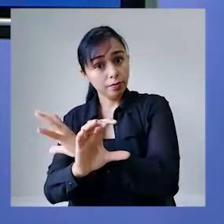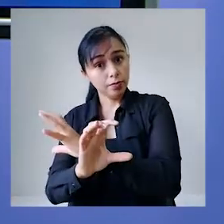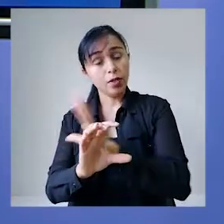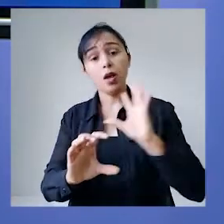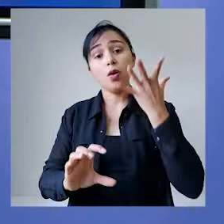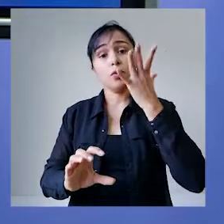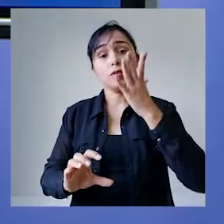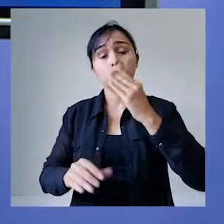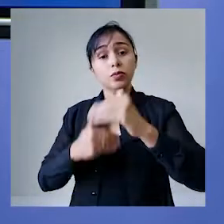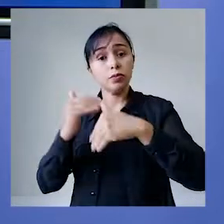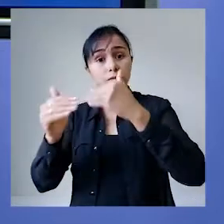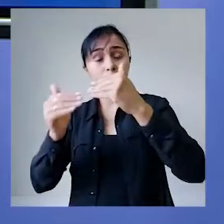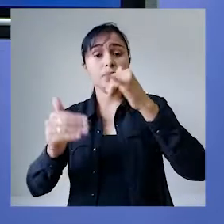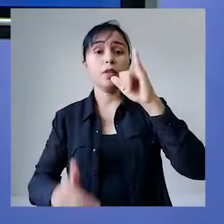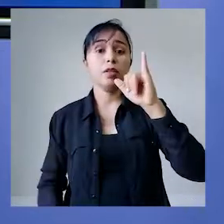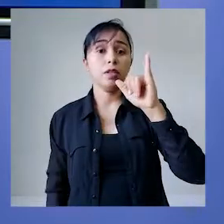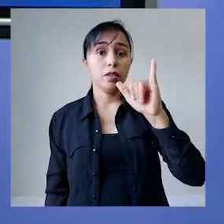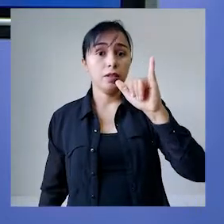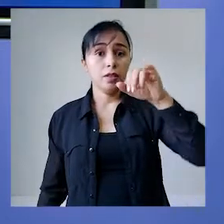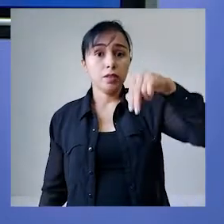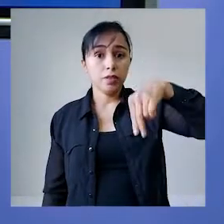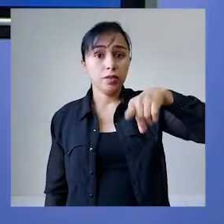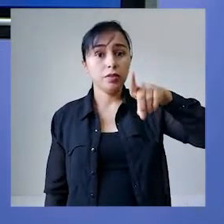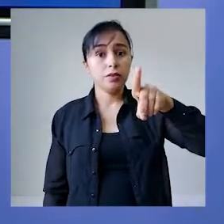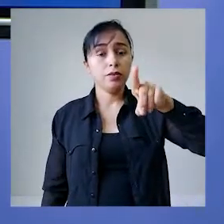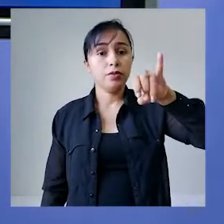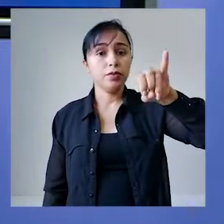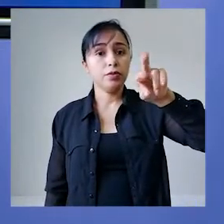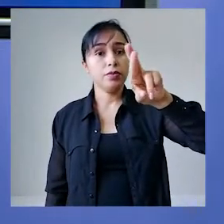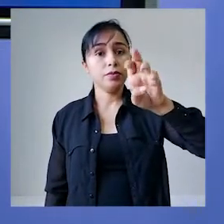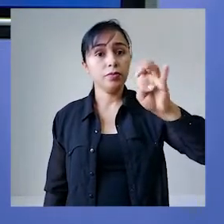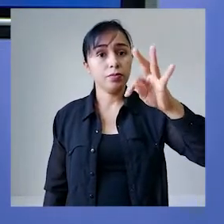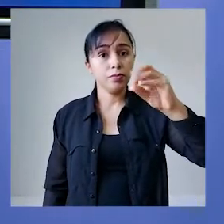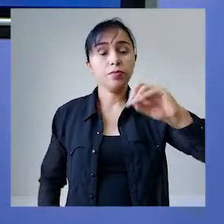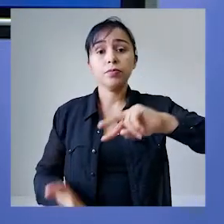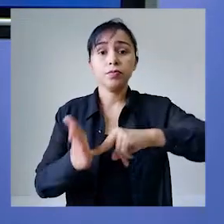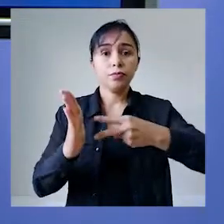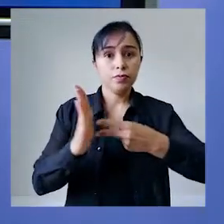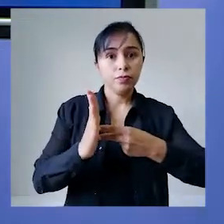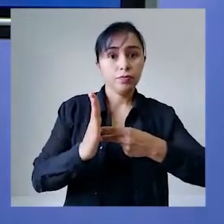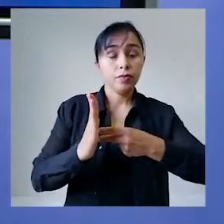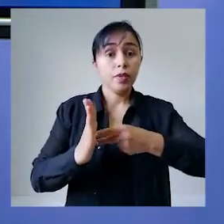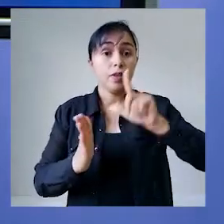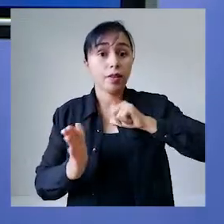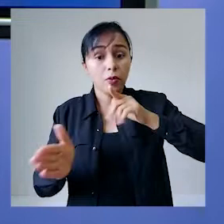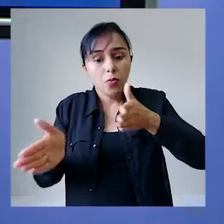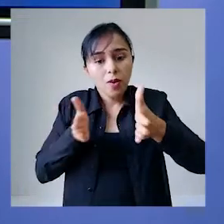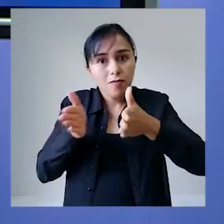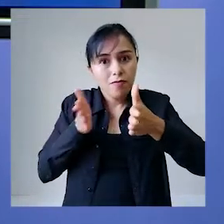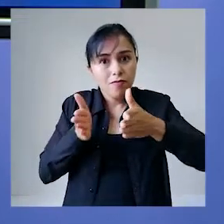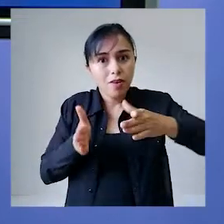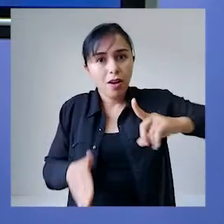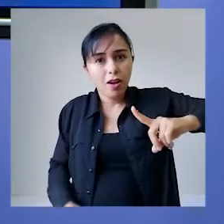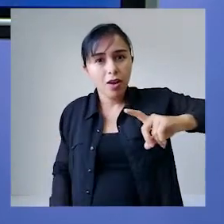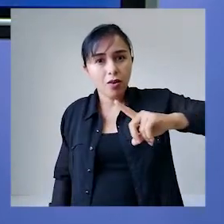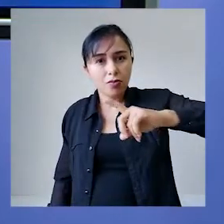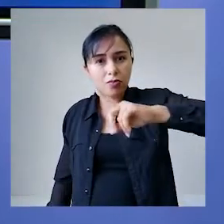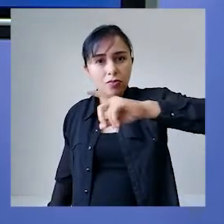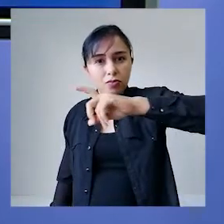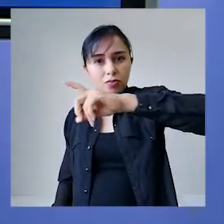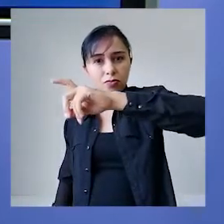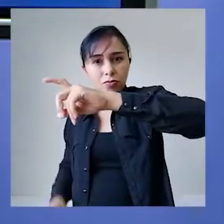indireto. O desenvolvimento indireto é caracterizado por uma fase larval. Nos peixes ósseos nós chamamos essa fase larval